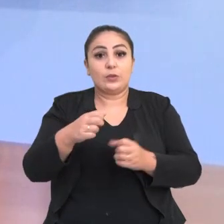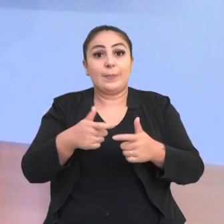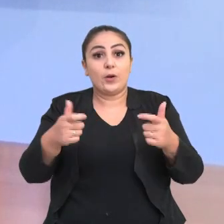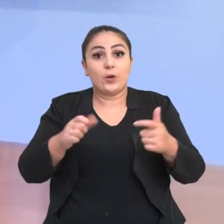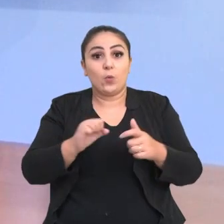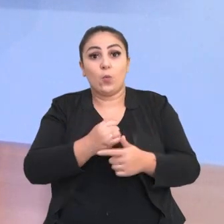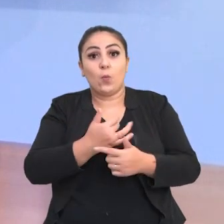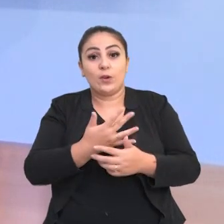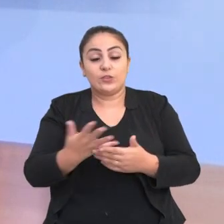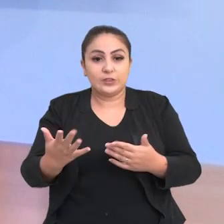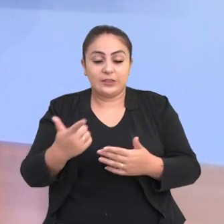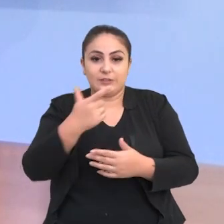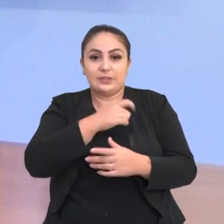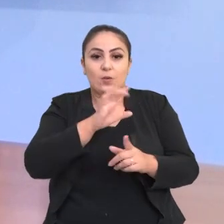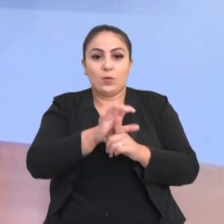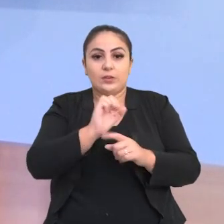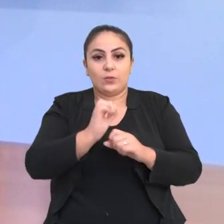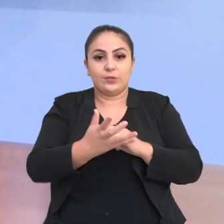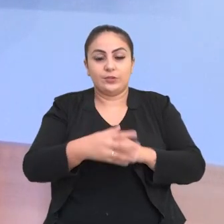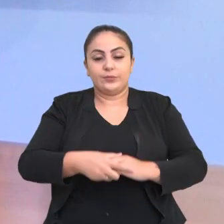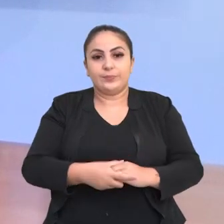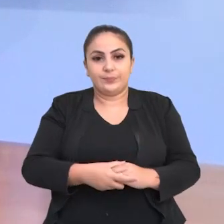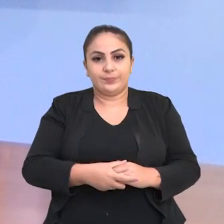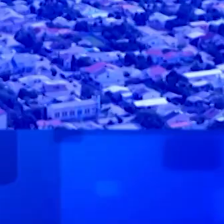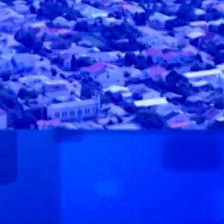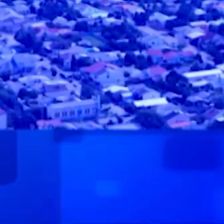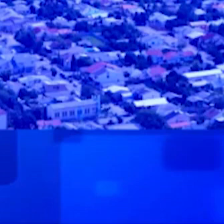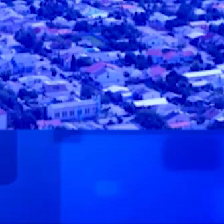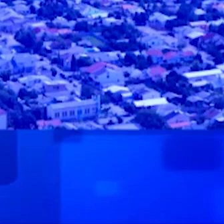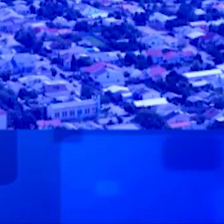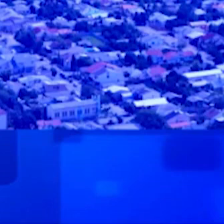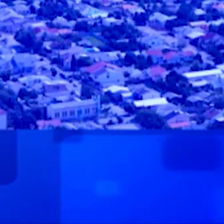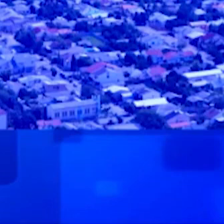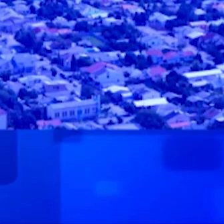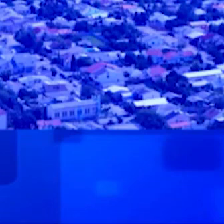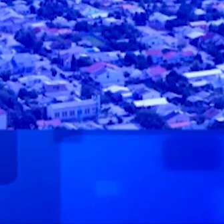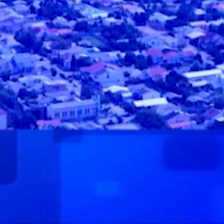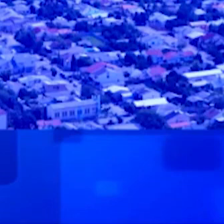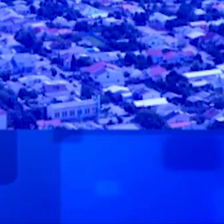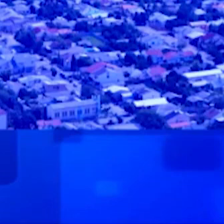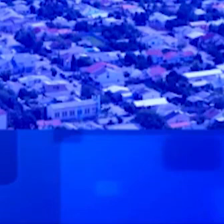maior quantidade de vacinas contra a Covid.